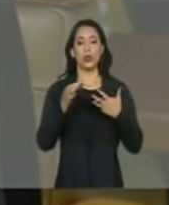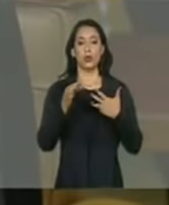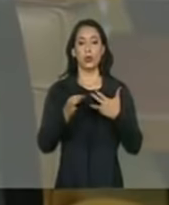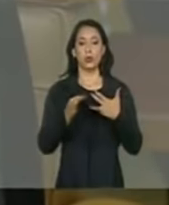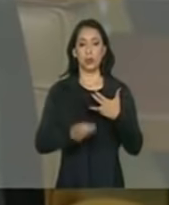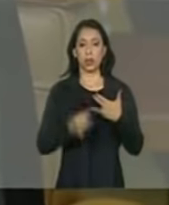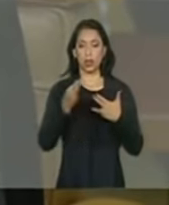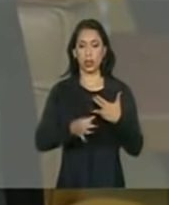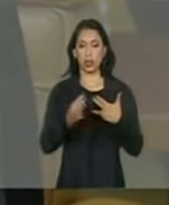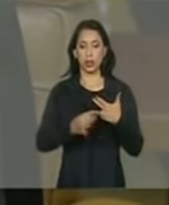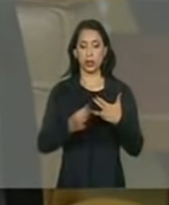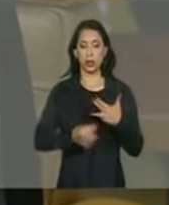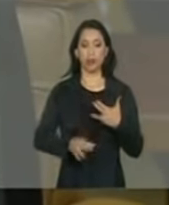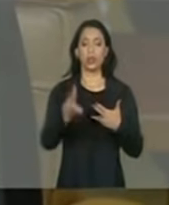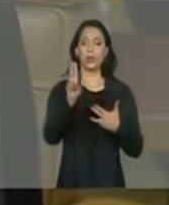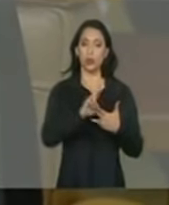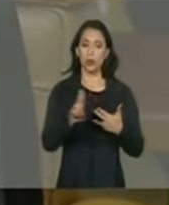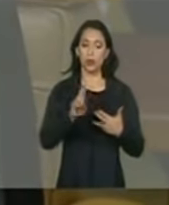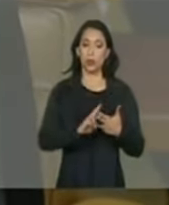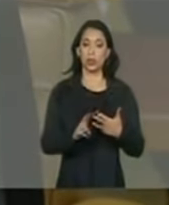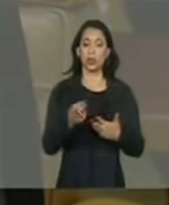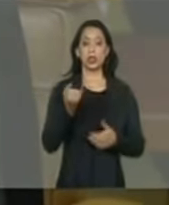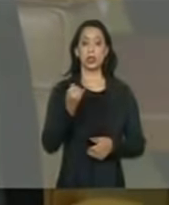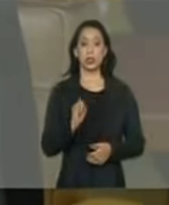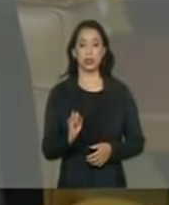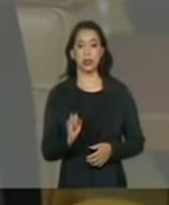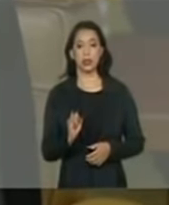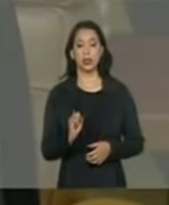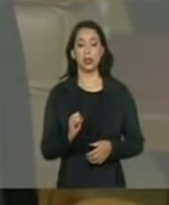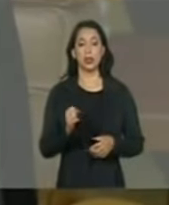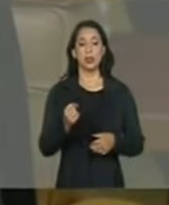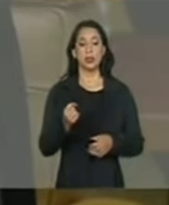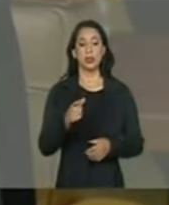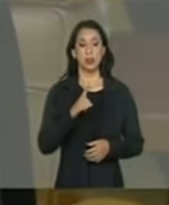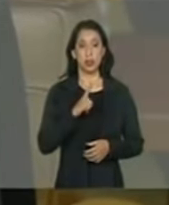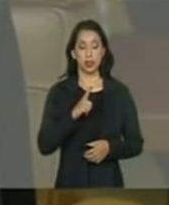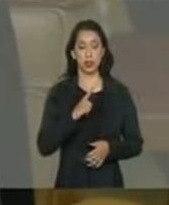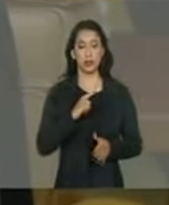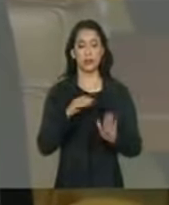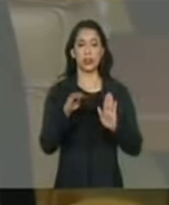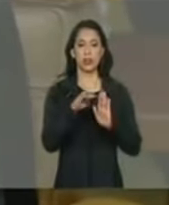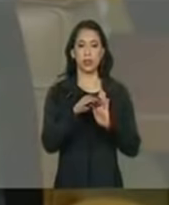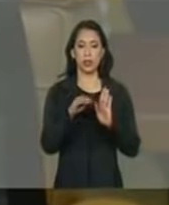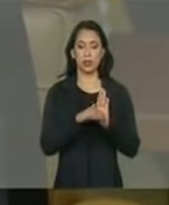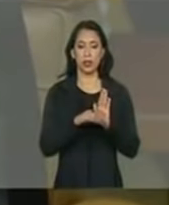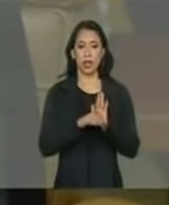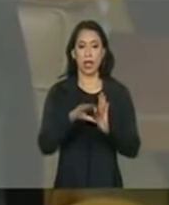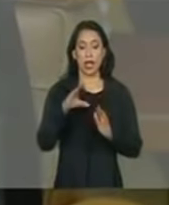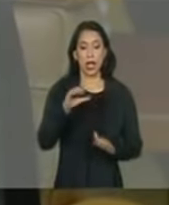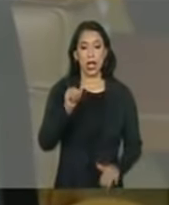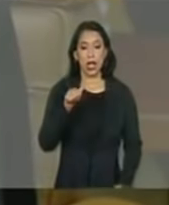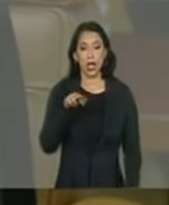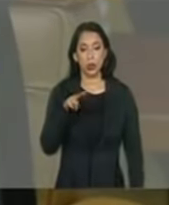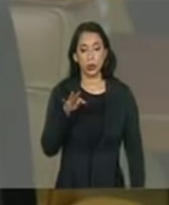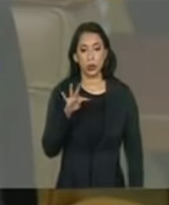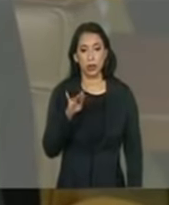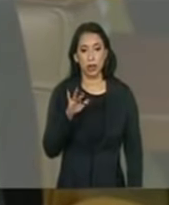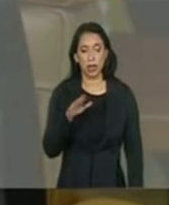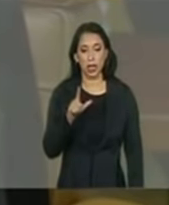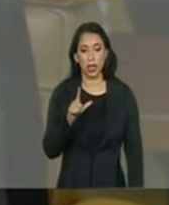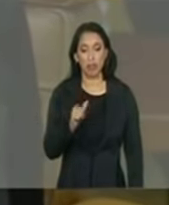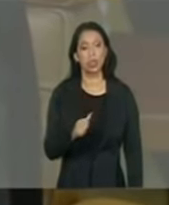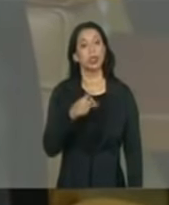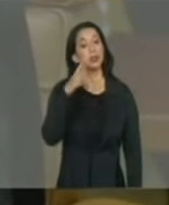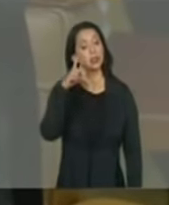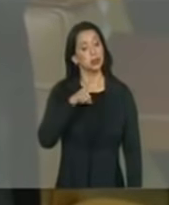utilize quando presentes os requisitos de causa à cautelar idade que os legitimem